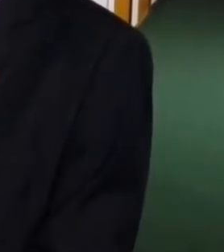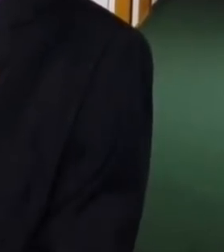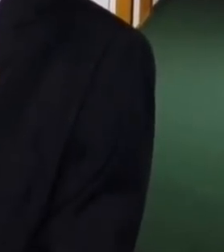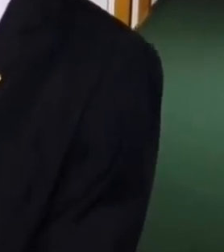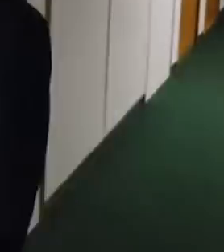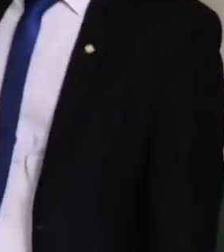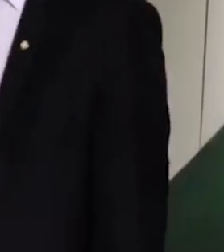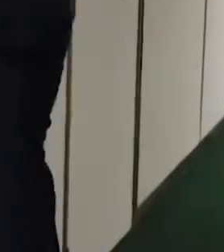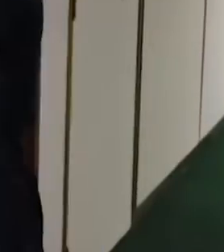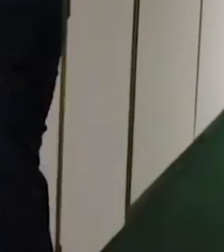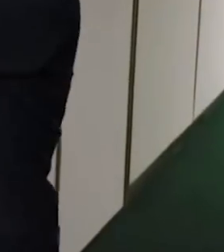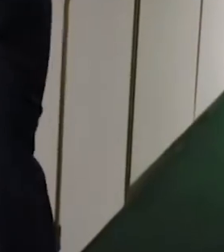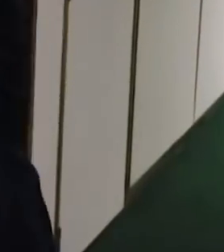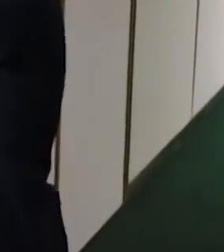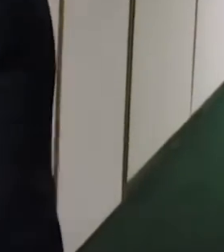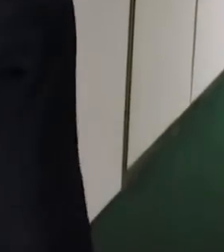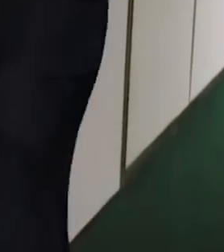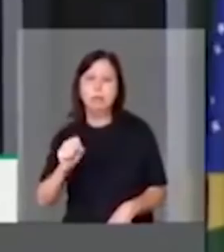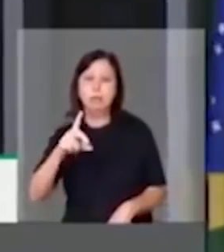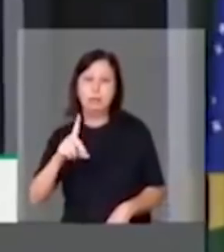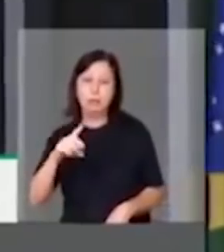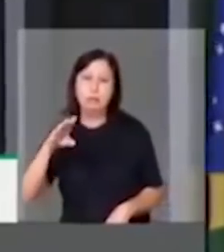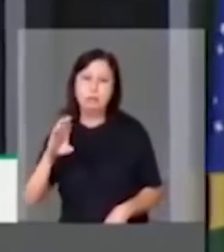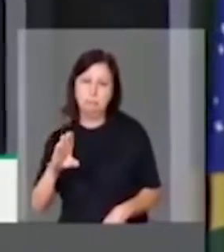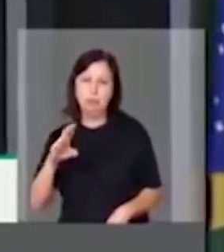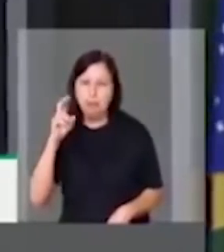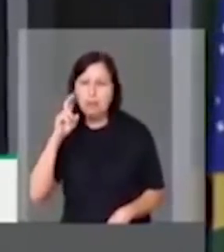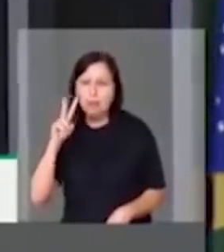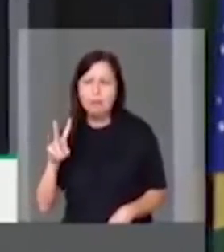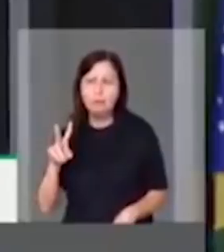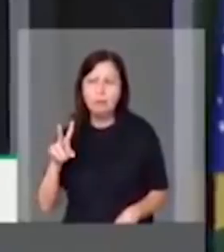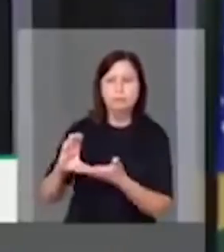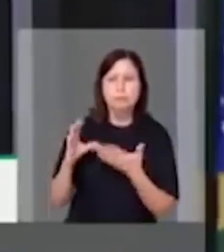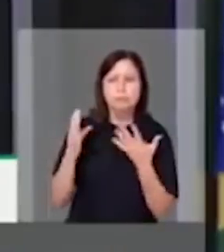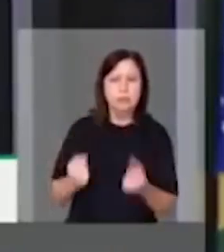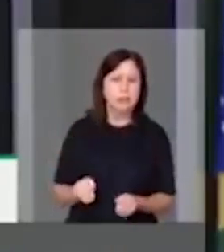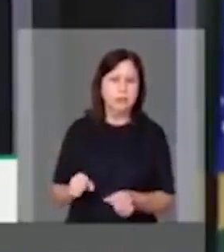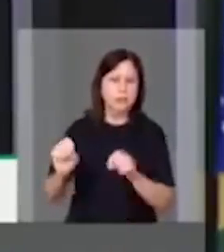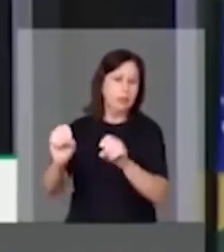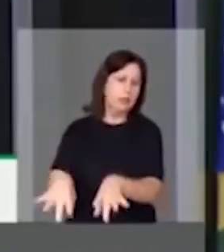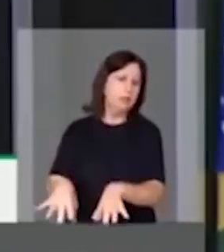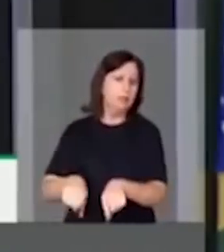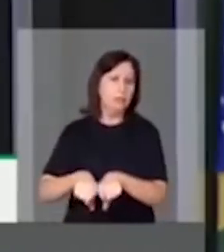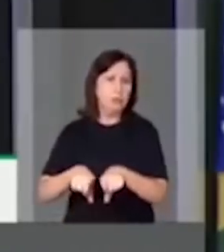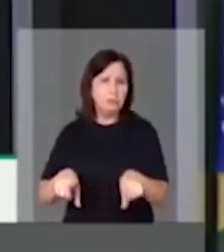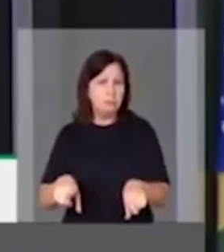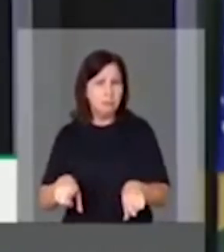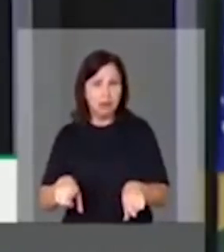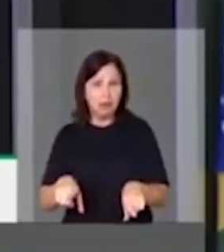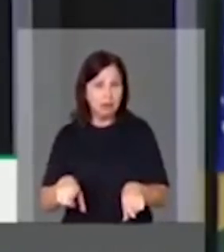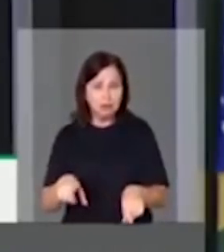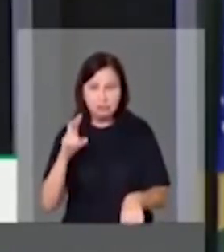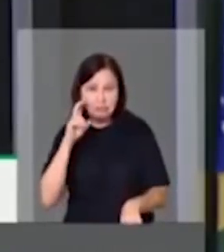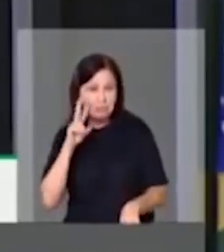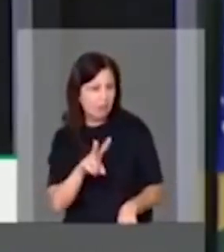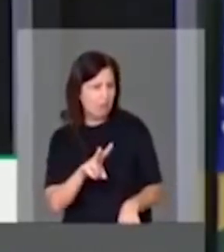um gabinete. Em diversos partidos diferentes eu vejo parlamentares abrindo mão de todos os privilégios. Agora, em nenhum dos partidos de esquerda